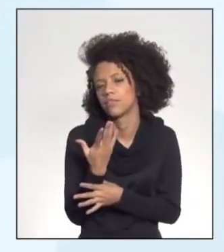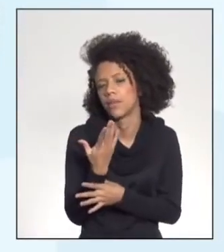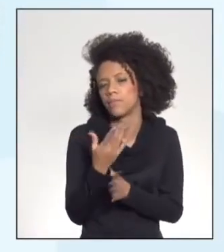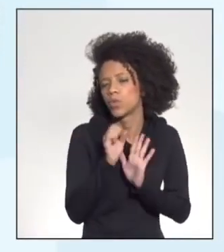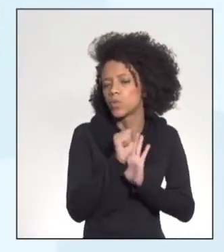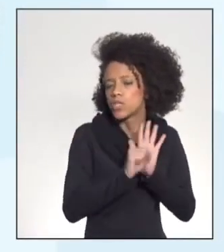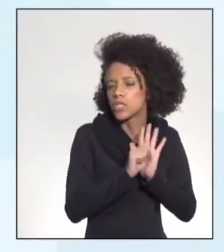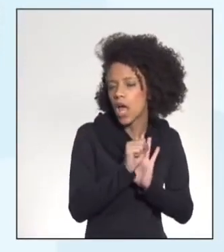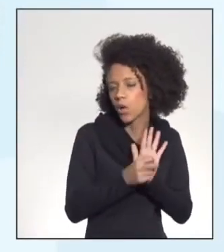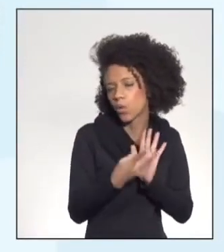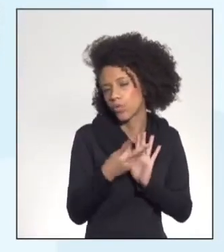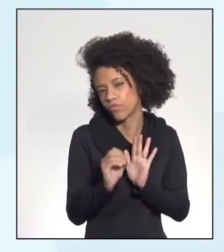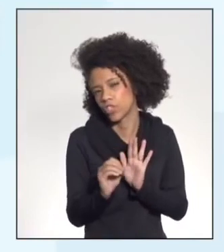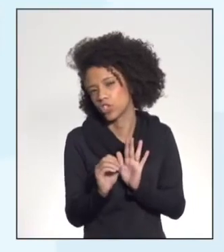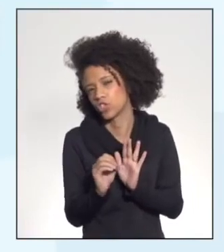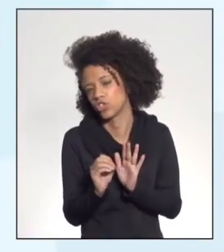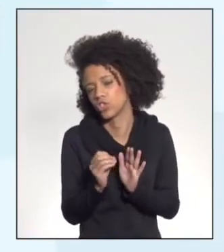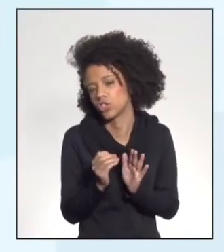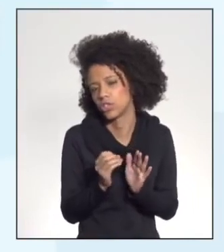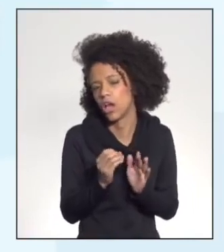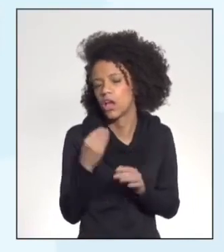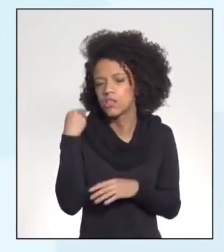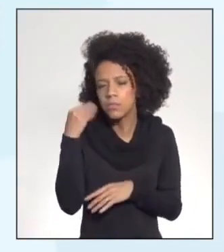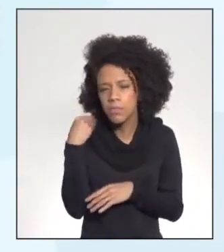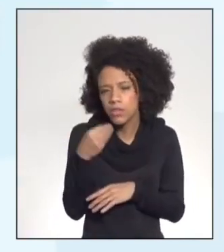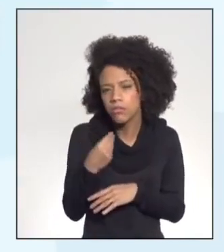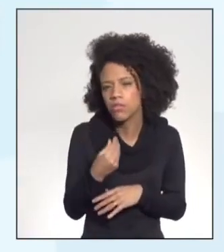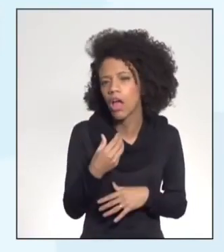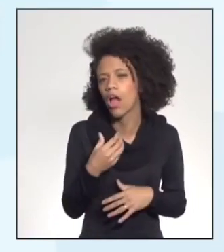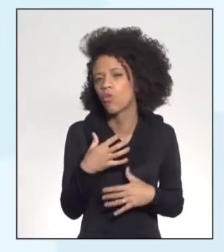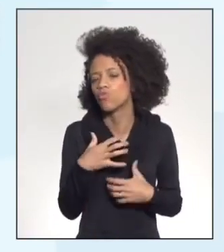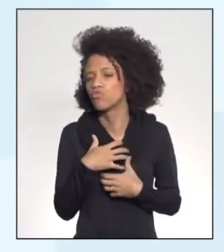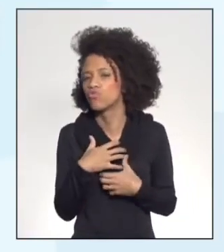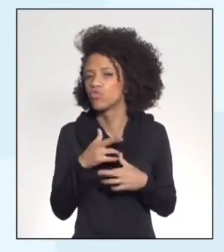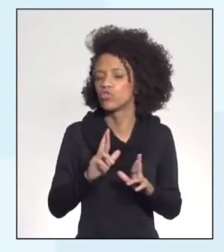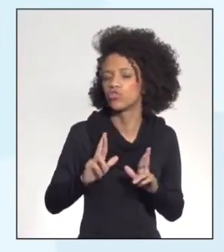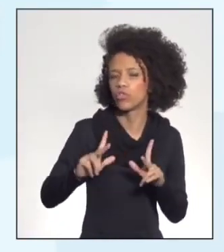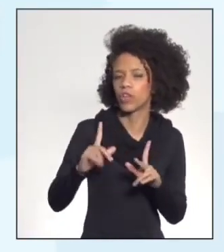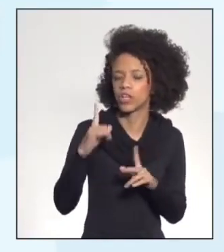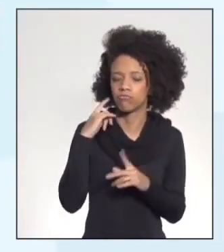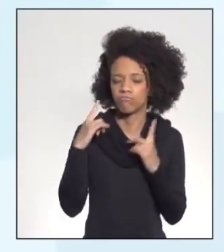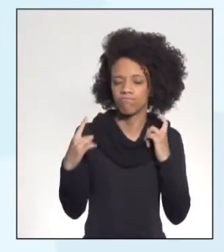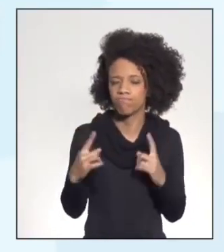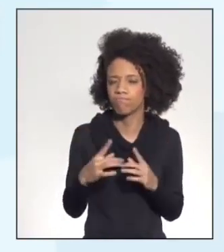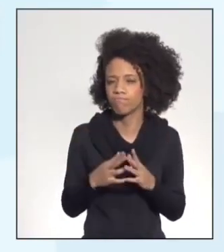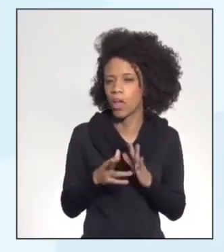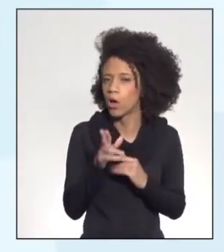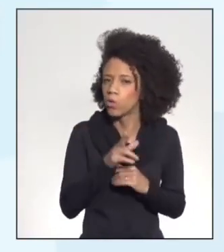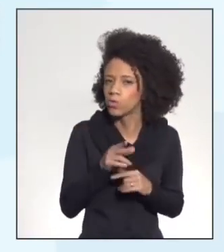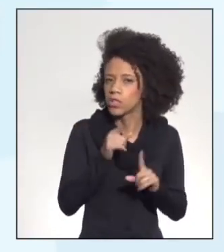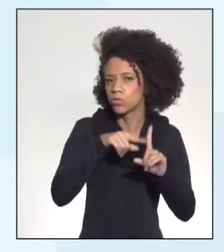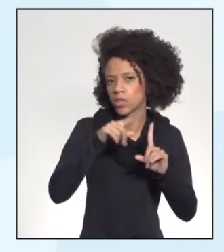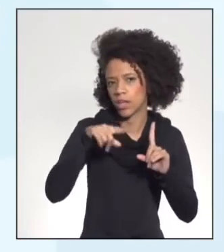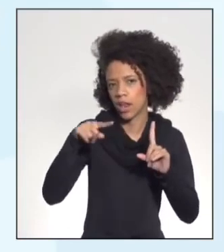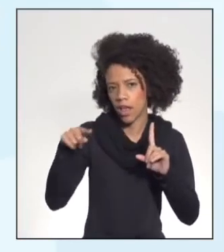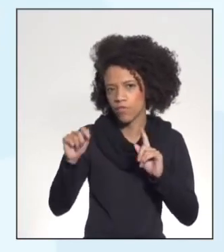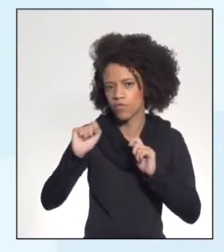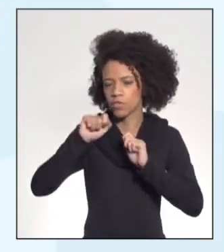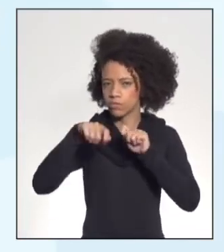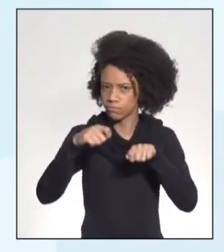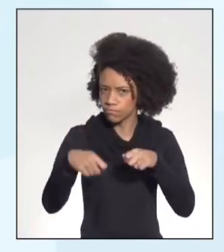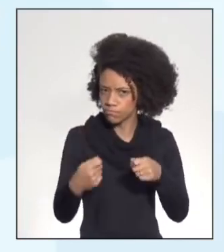os compositores resolveram experimentar novas formas de registrar o som, utilizando gráficos e figuras